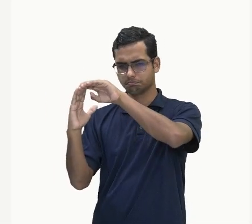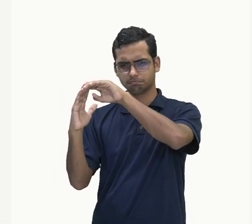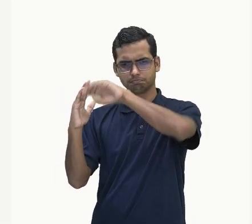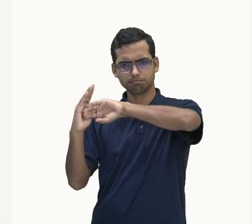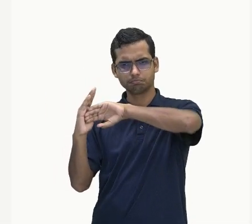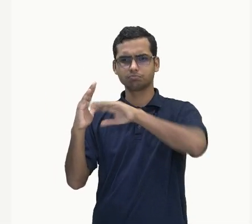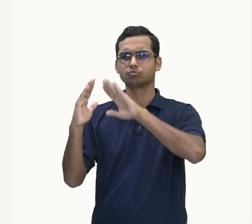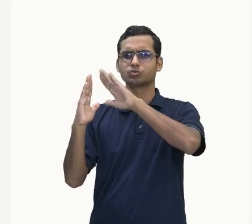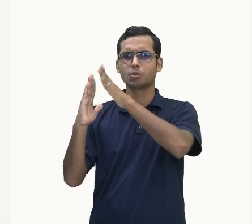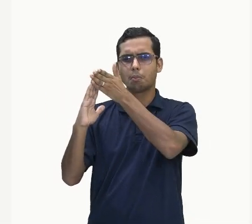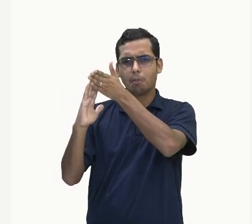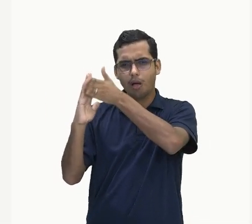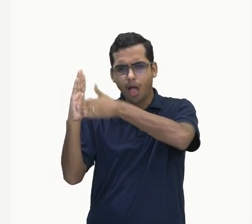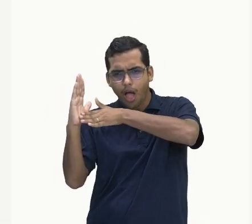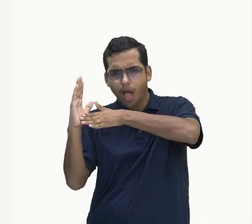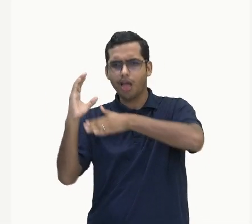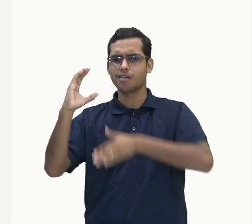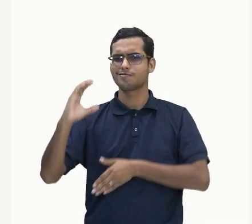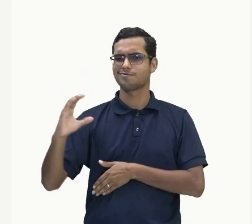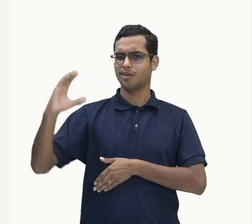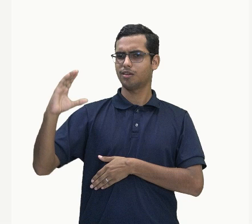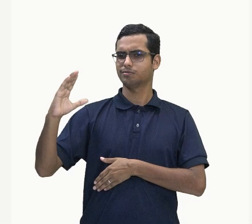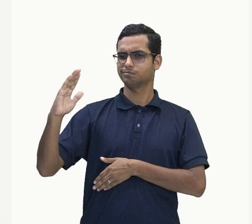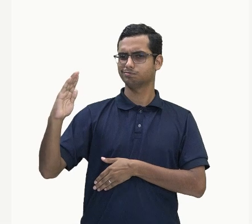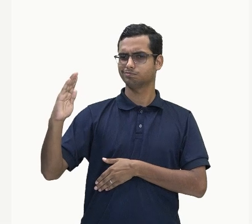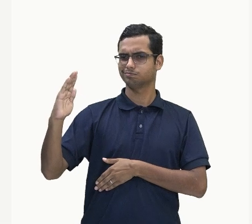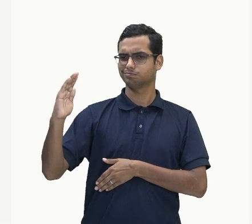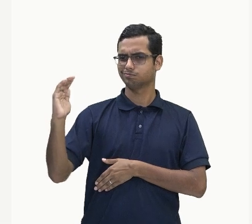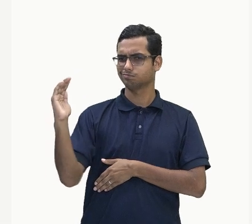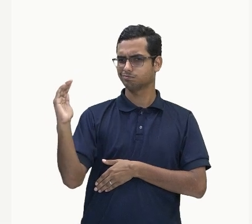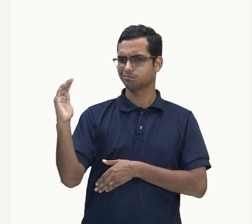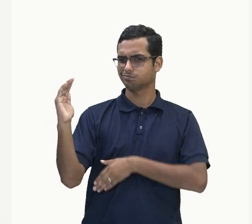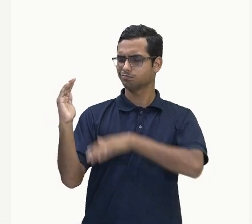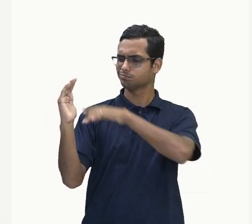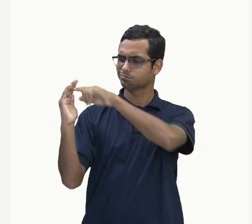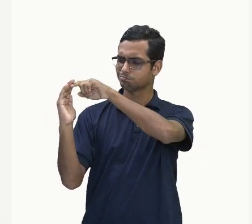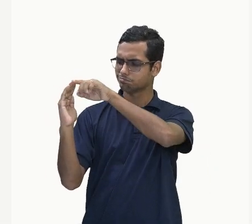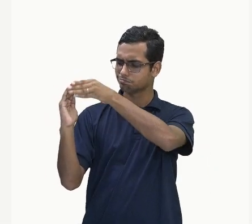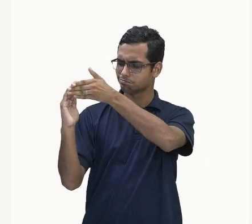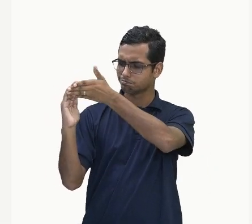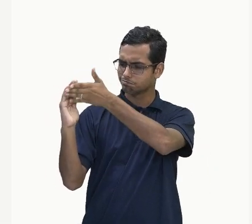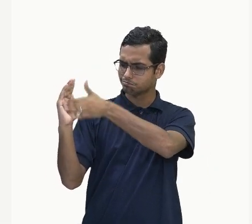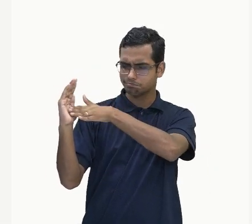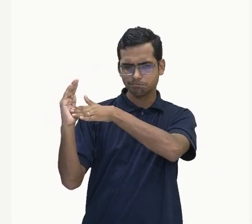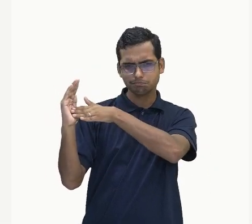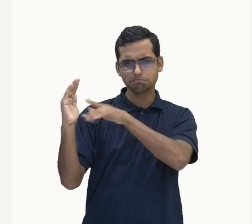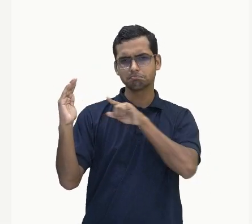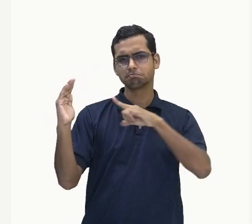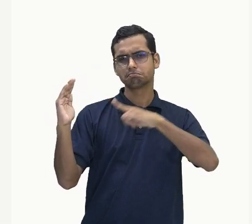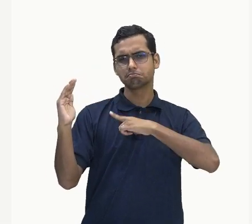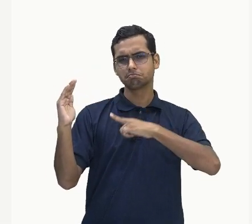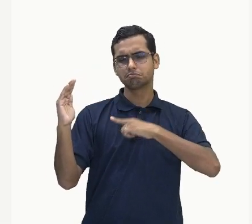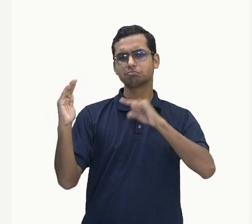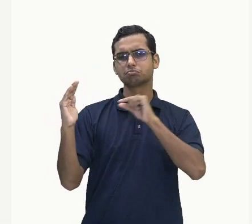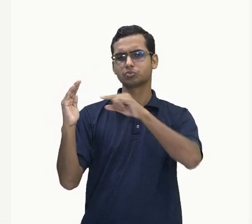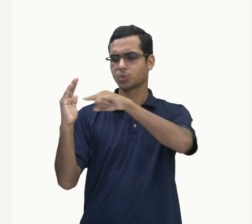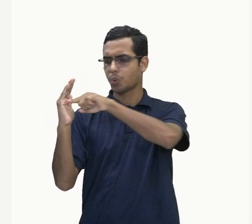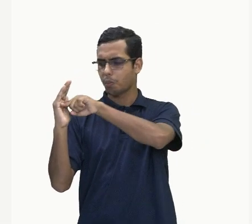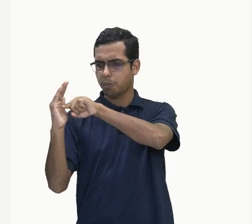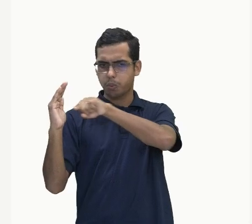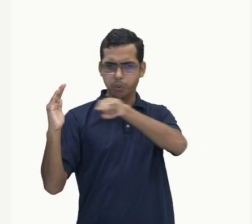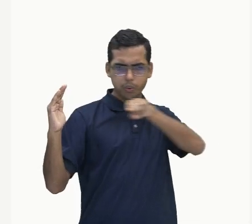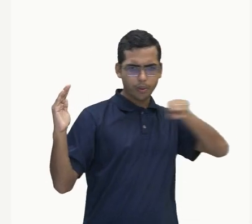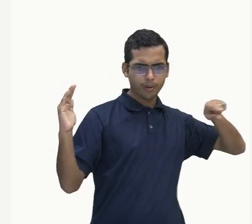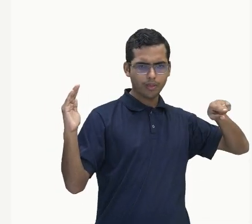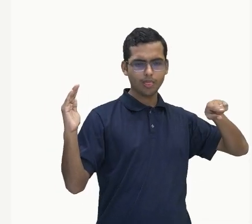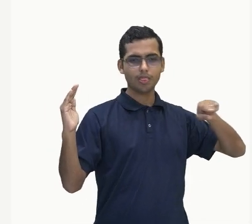linha que divide o espelho bem no meio aqui, que a gente chama de eixo principal. E sobre o eixo principal, a gente tem aqui o vértice, tem o